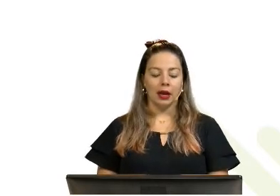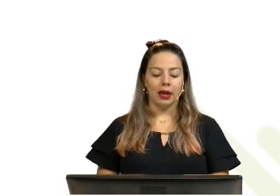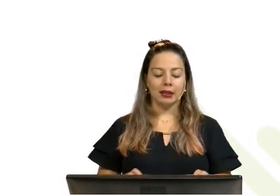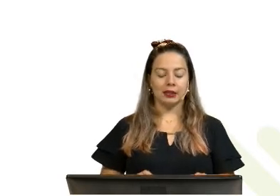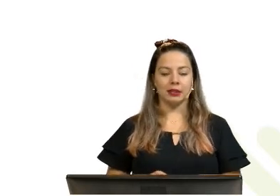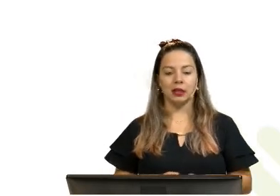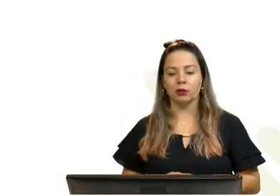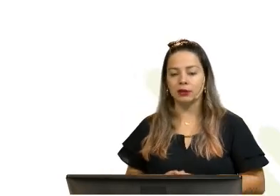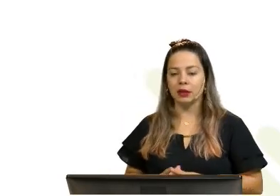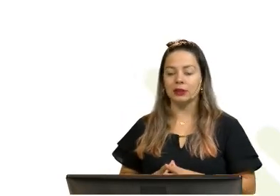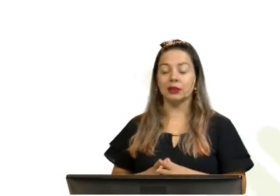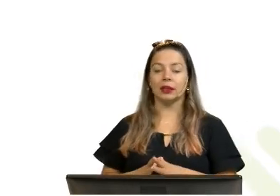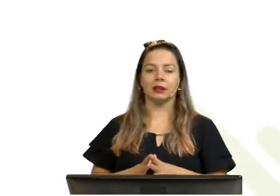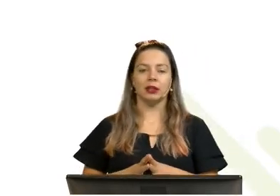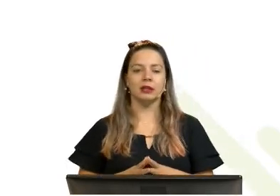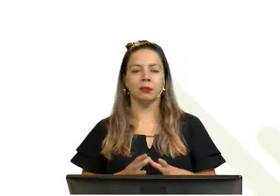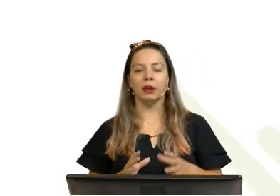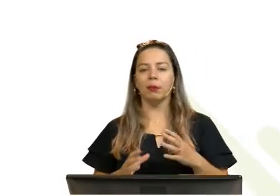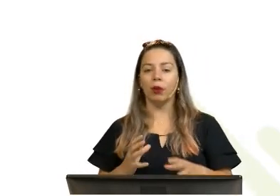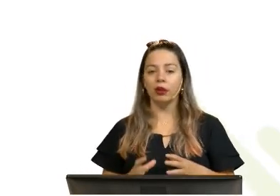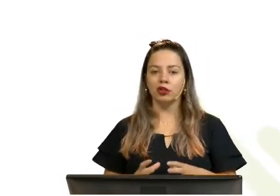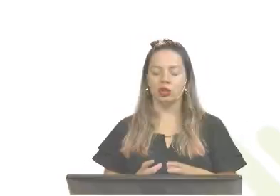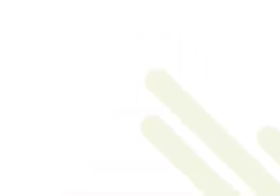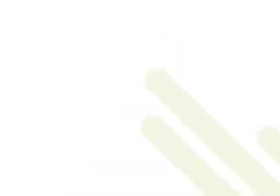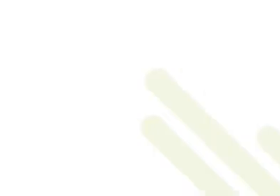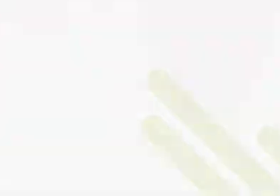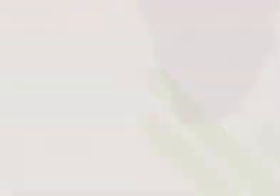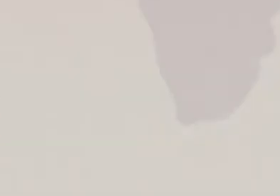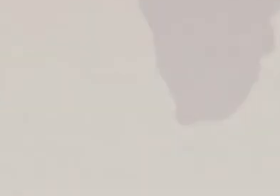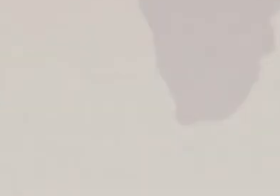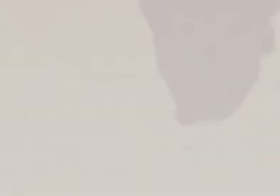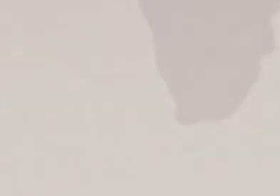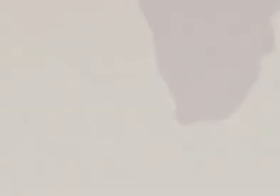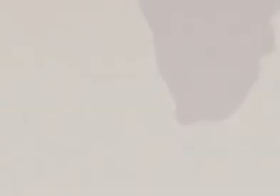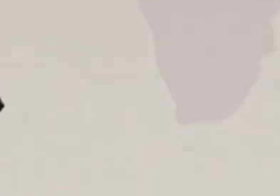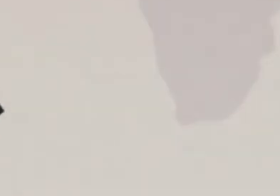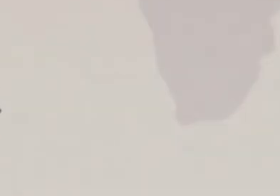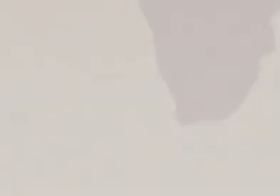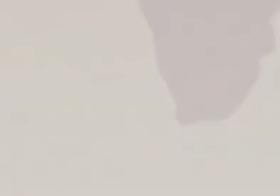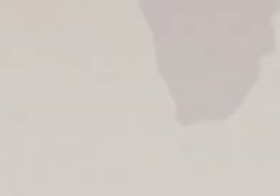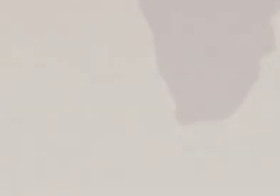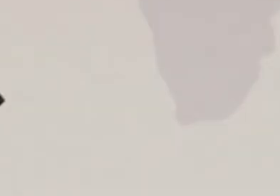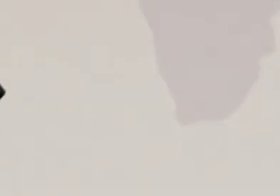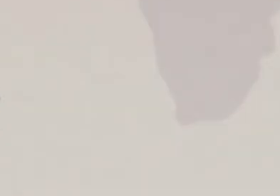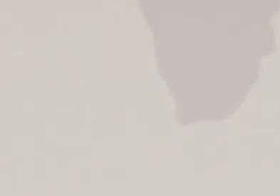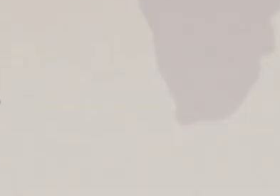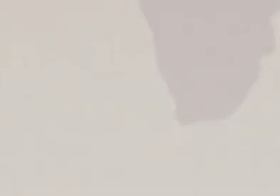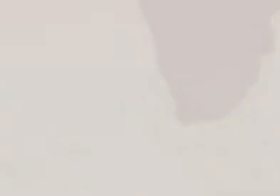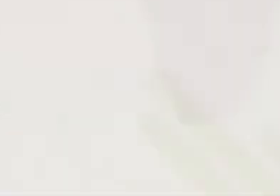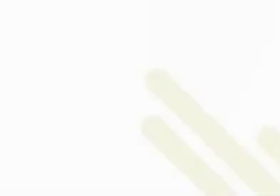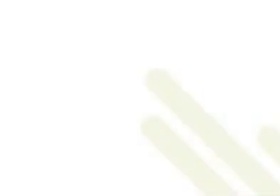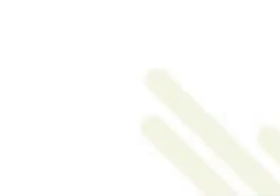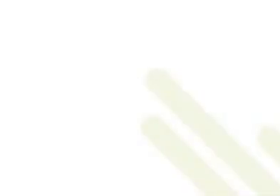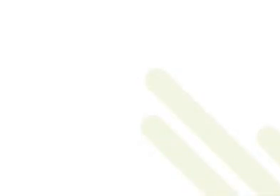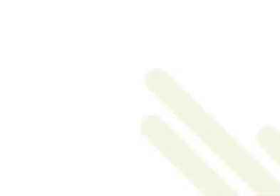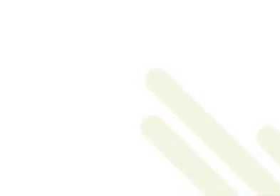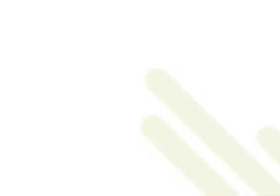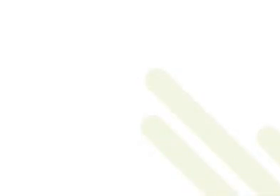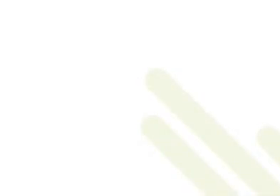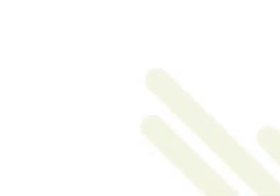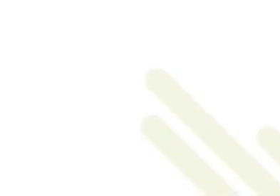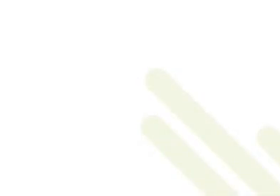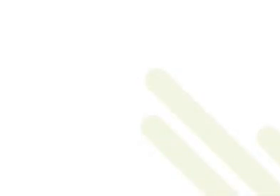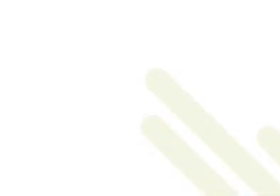esses ciclos eles se caracterizam pela por dia então vamos lá o ciclo apronte eu tenho indivíduo